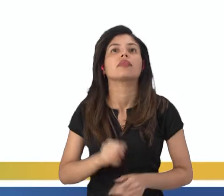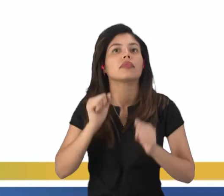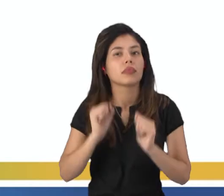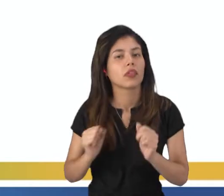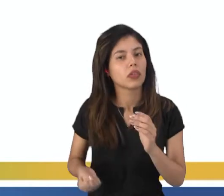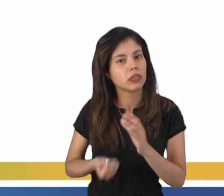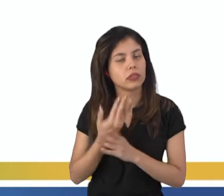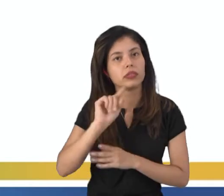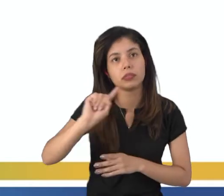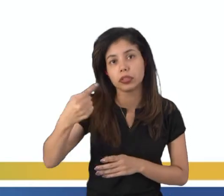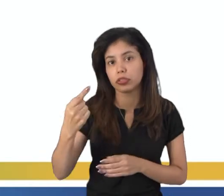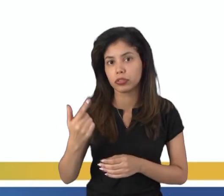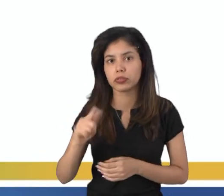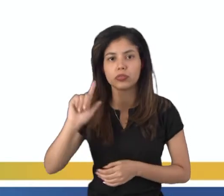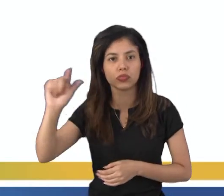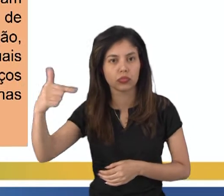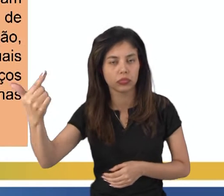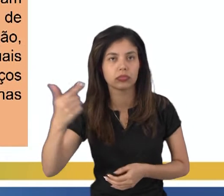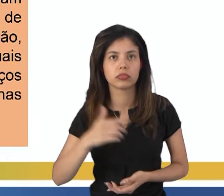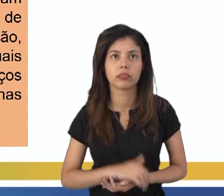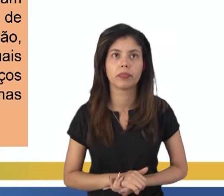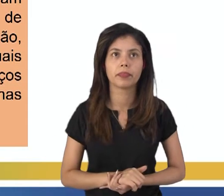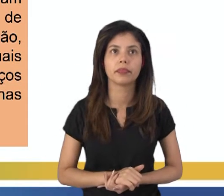só surgiria a partir de outra.